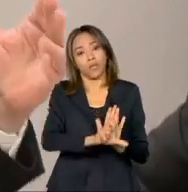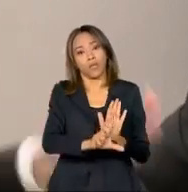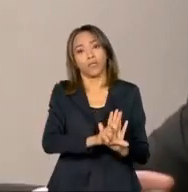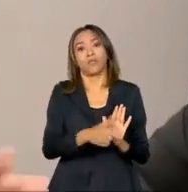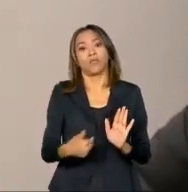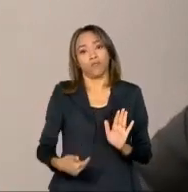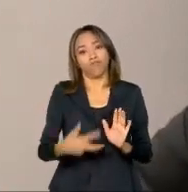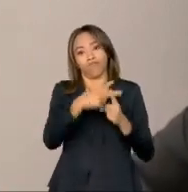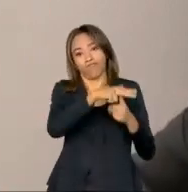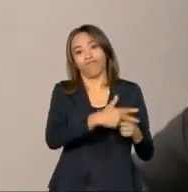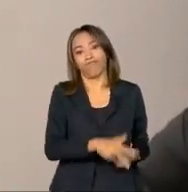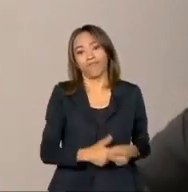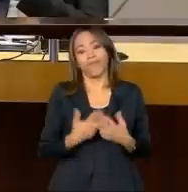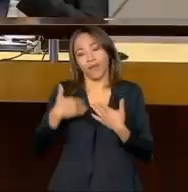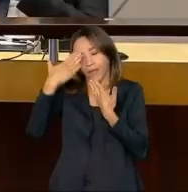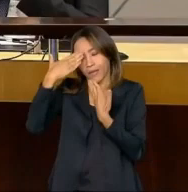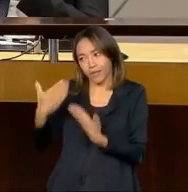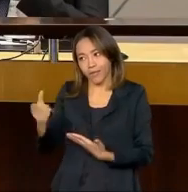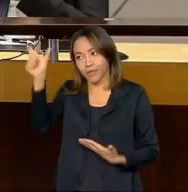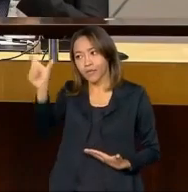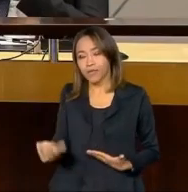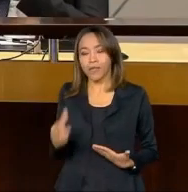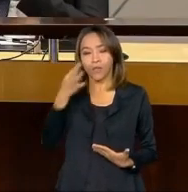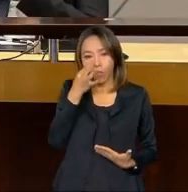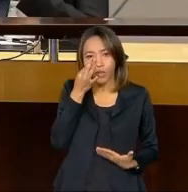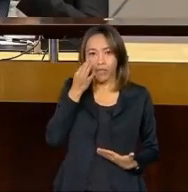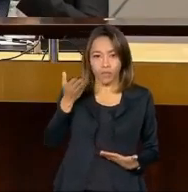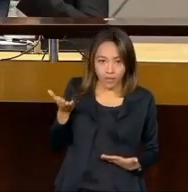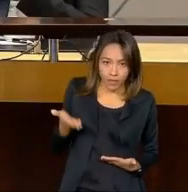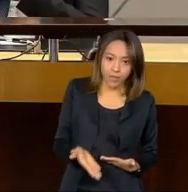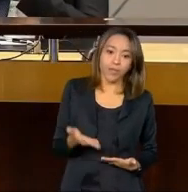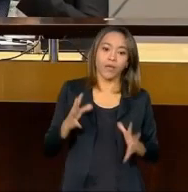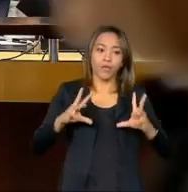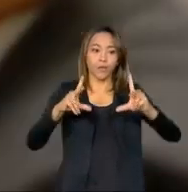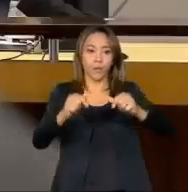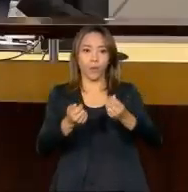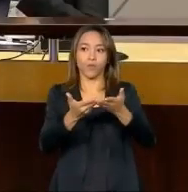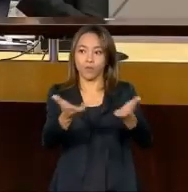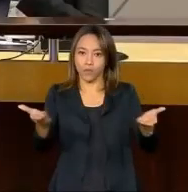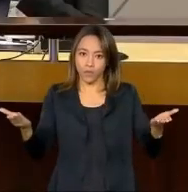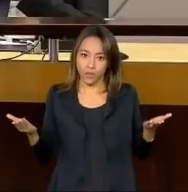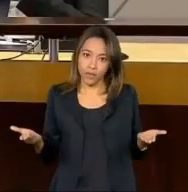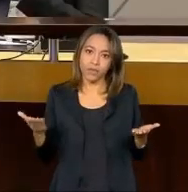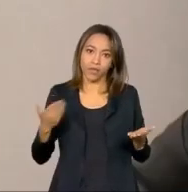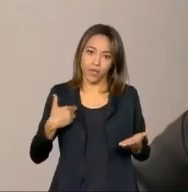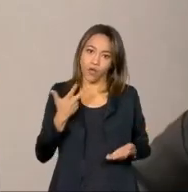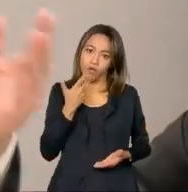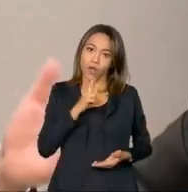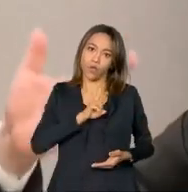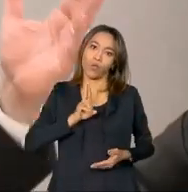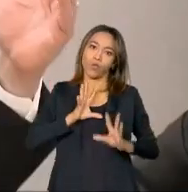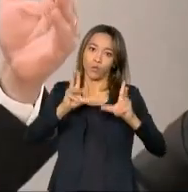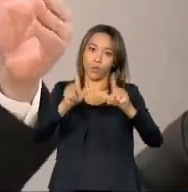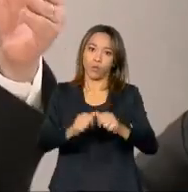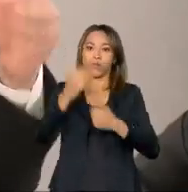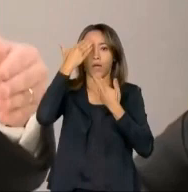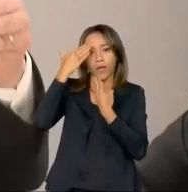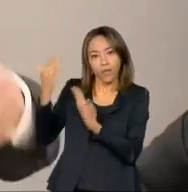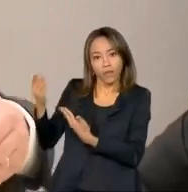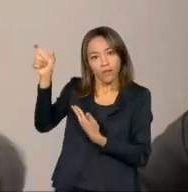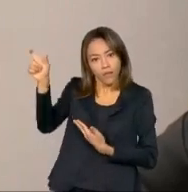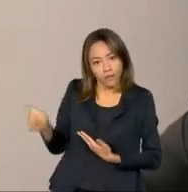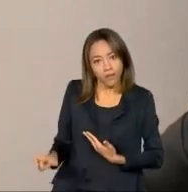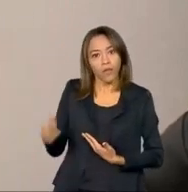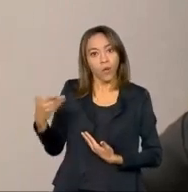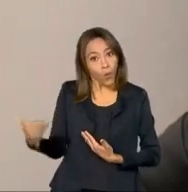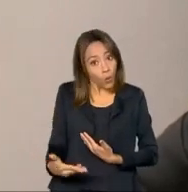Então, quero agradecer muito sua presença aqui, a todos, eu penso que falo em nome de todos, o agradecimento do senhor ter deferido